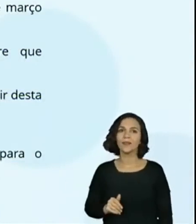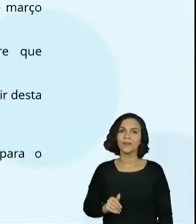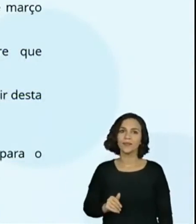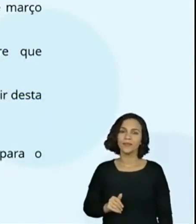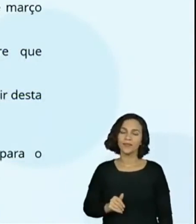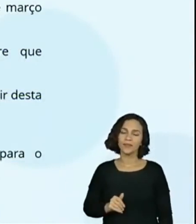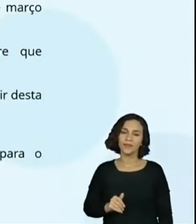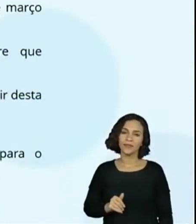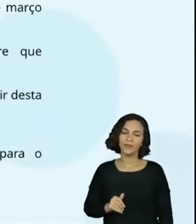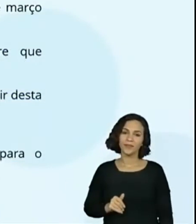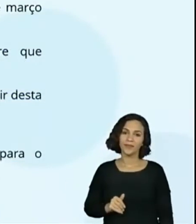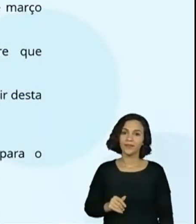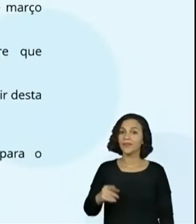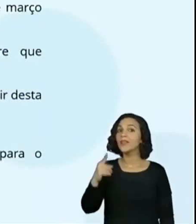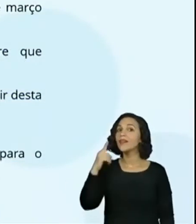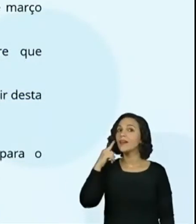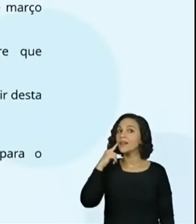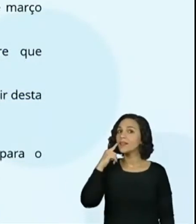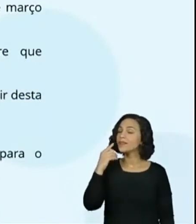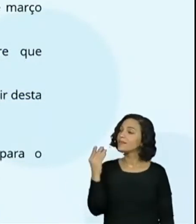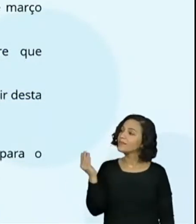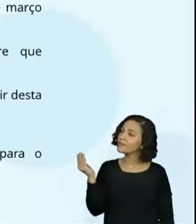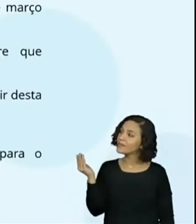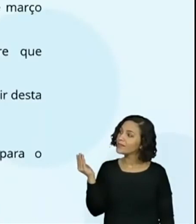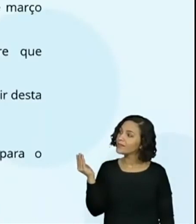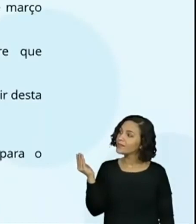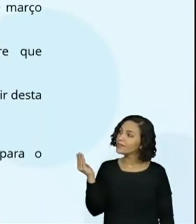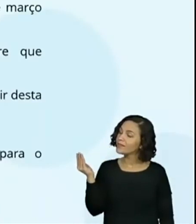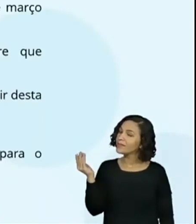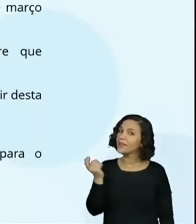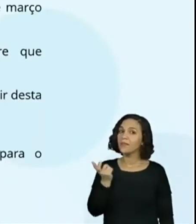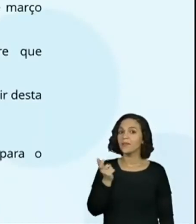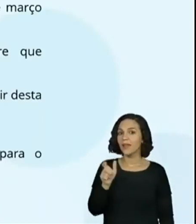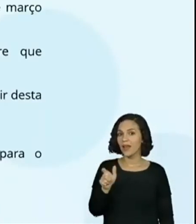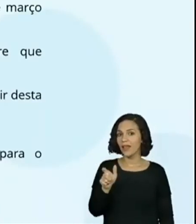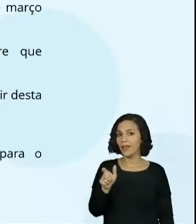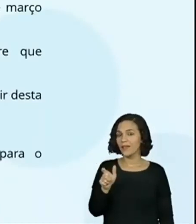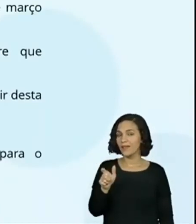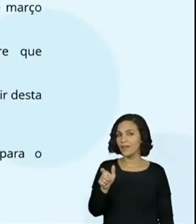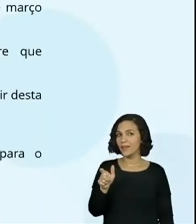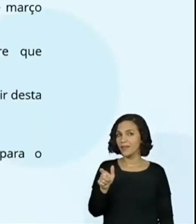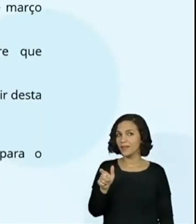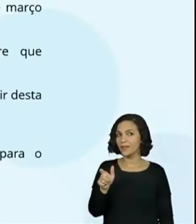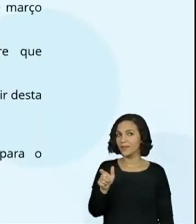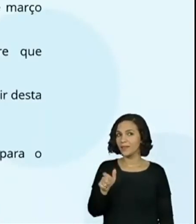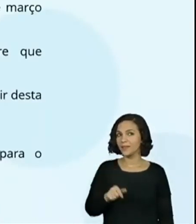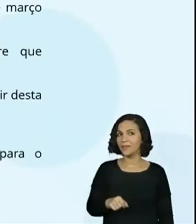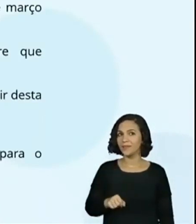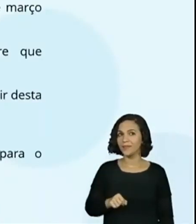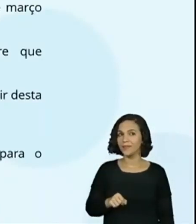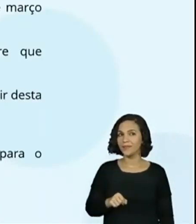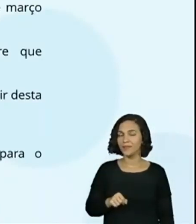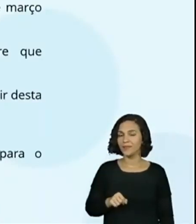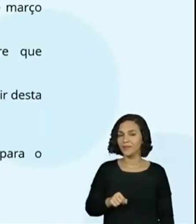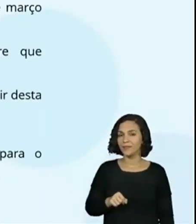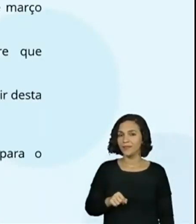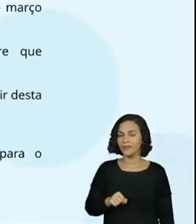As crianças, nós usamos essa palavrinha, mostra pra gente, ela tá aqui também, olha lá. As